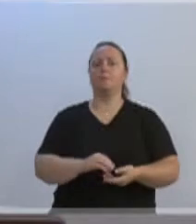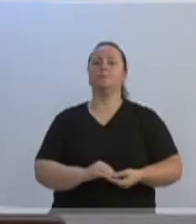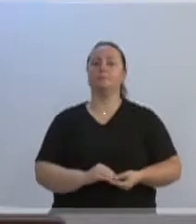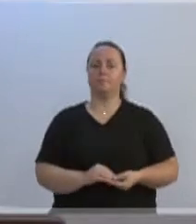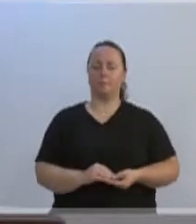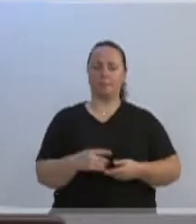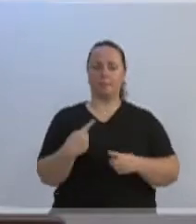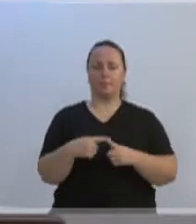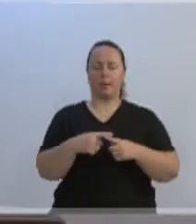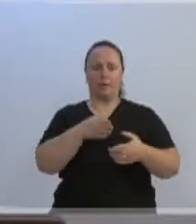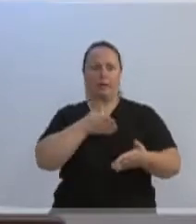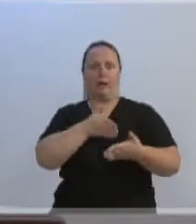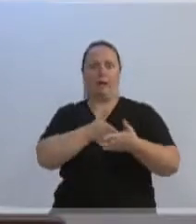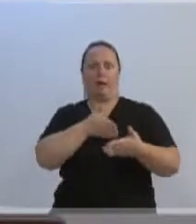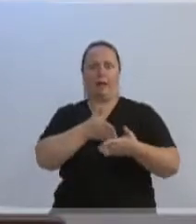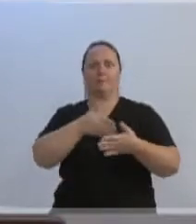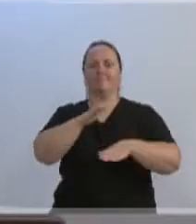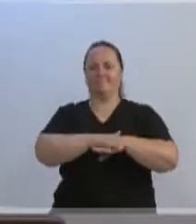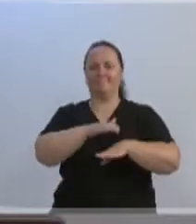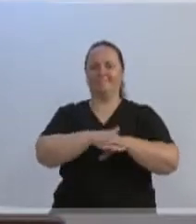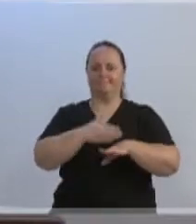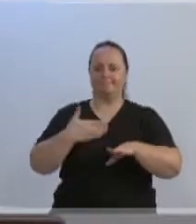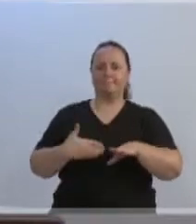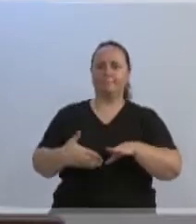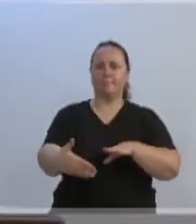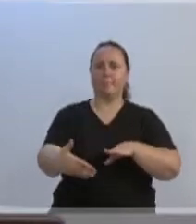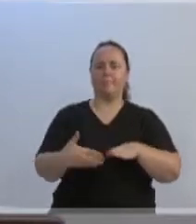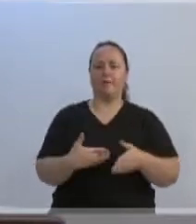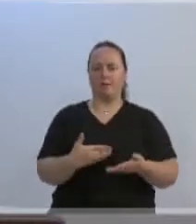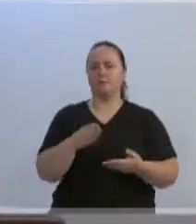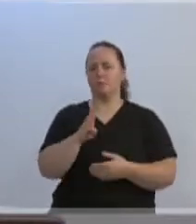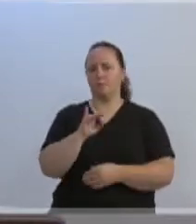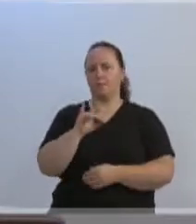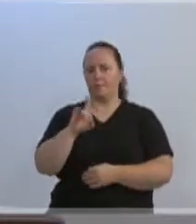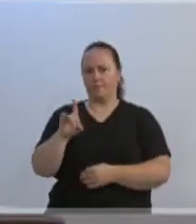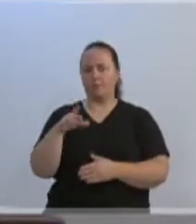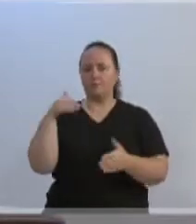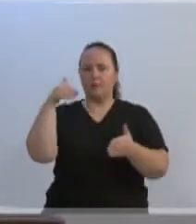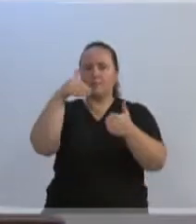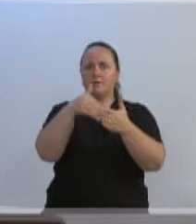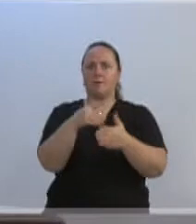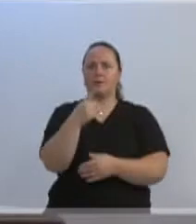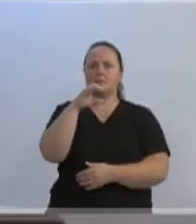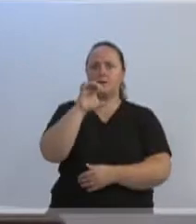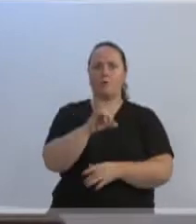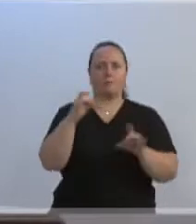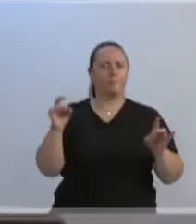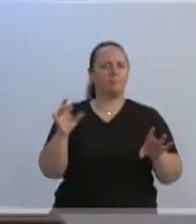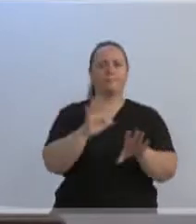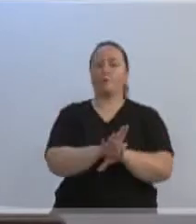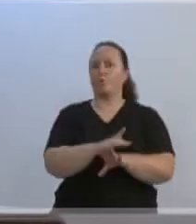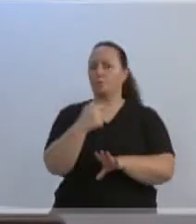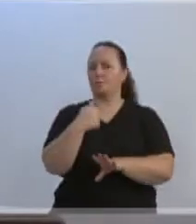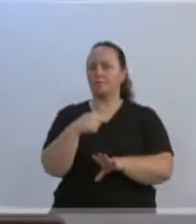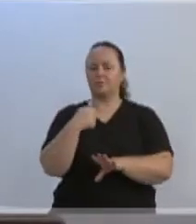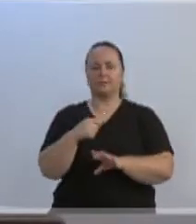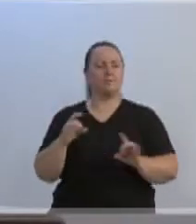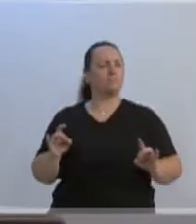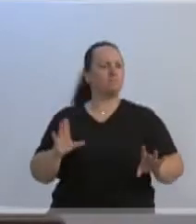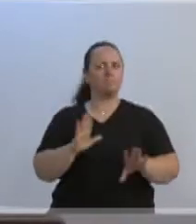no limite também da execução dos prazos das obras do bid até 2019 nós temos que ter essas obras todas executadas